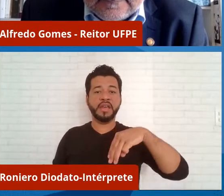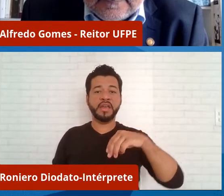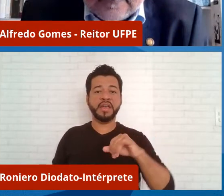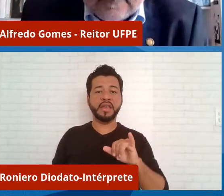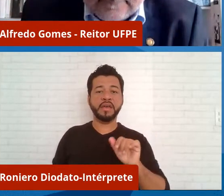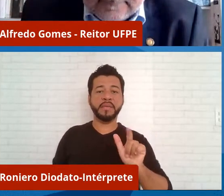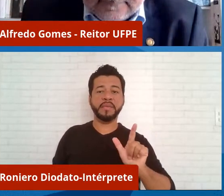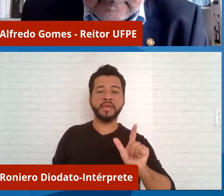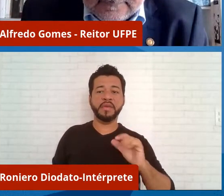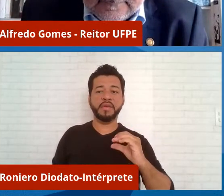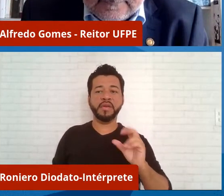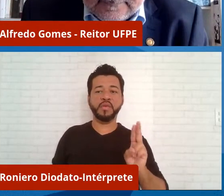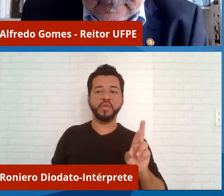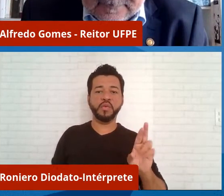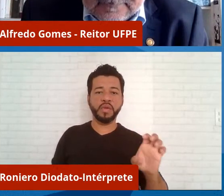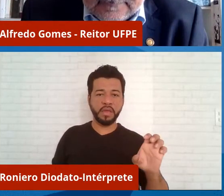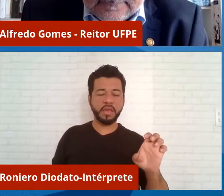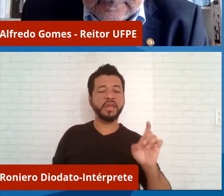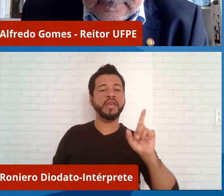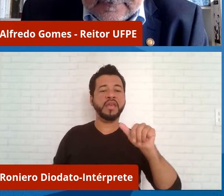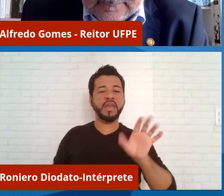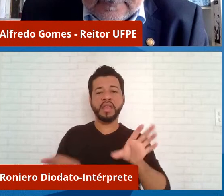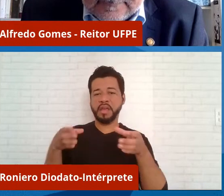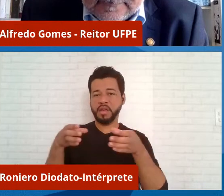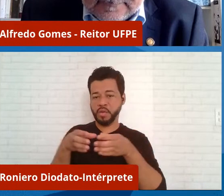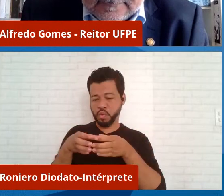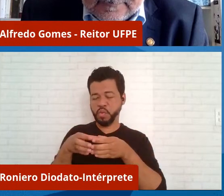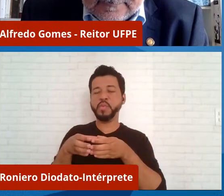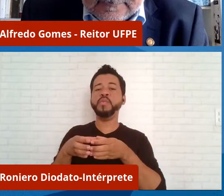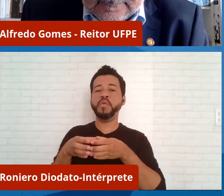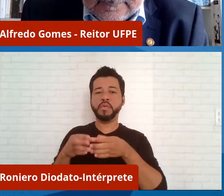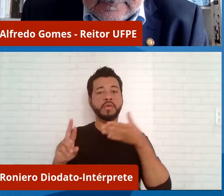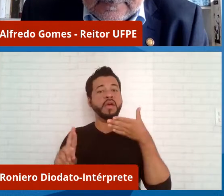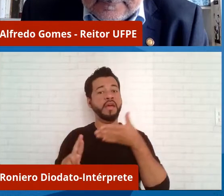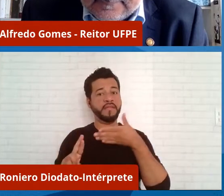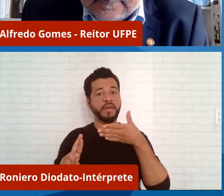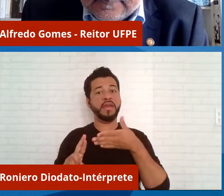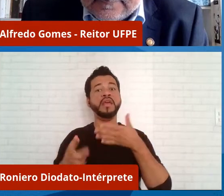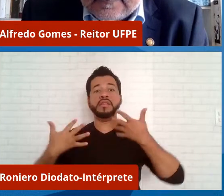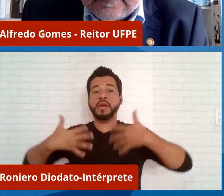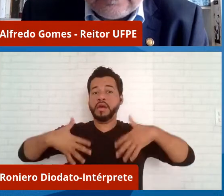nesse grupo das nossas grandes referências, mas que infelizmente já